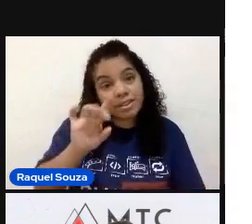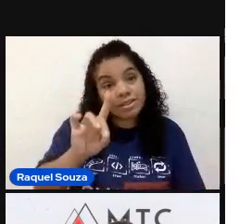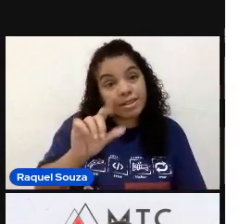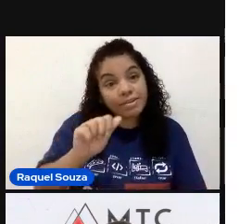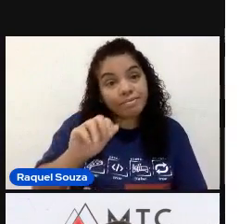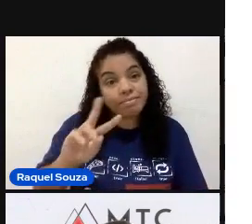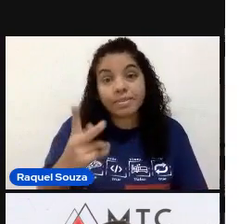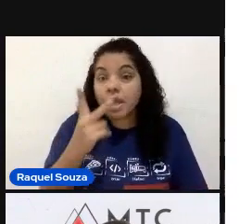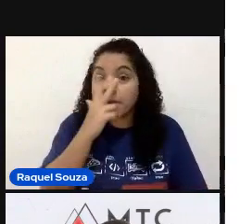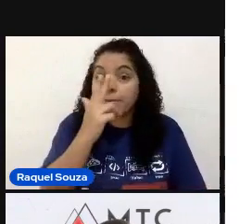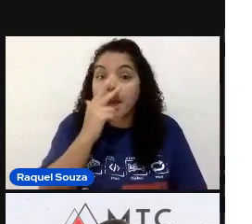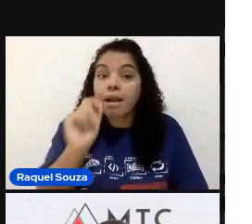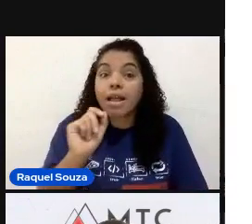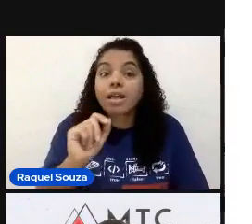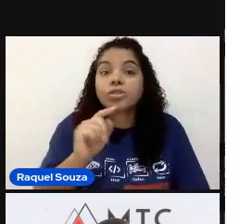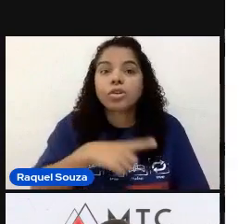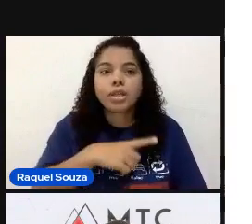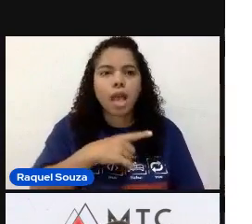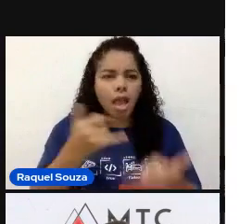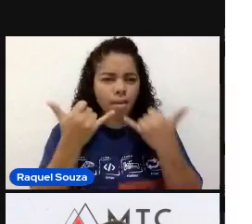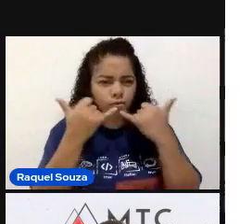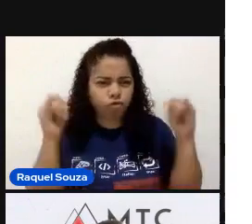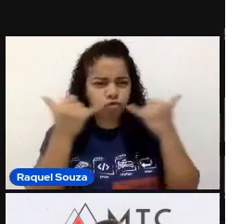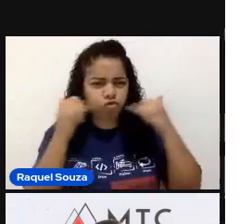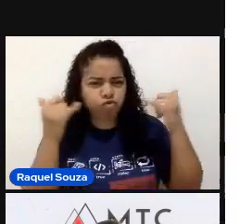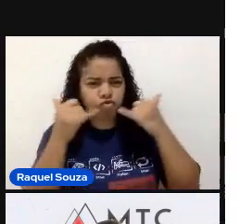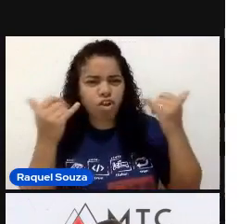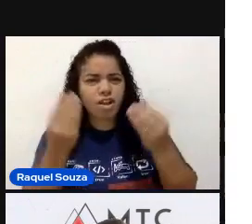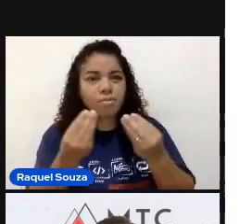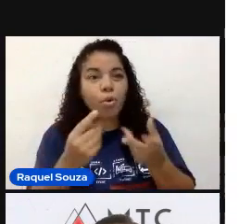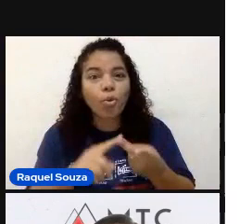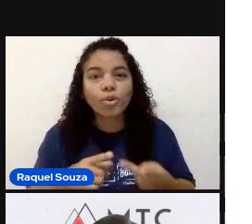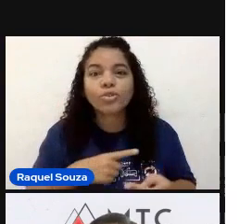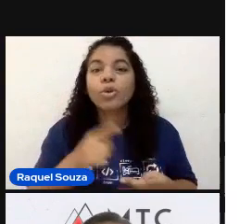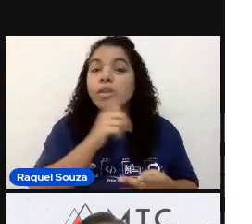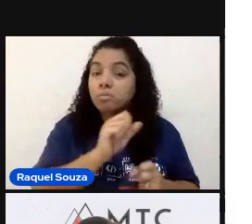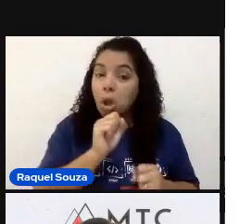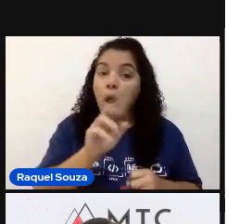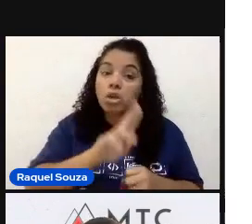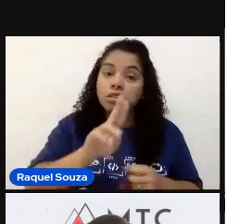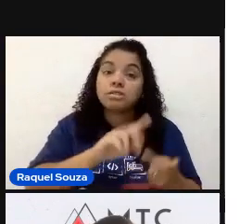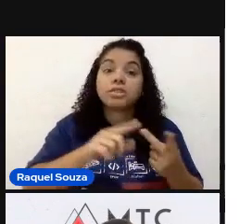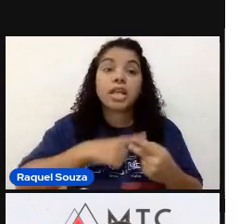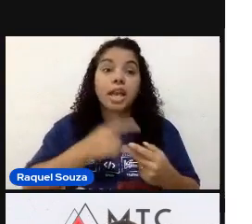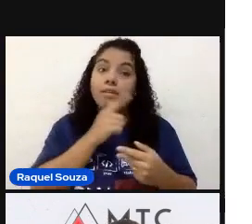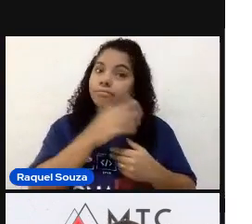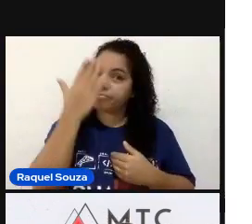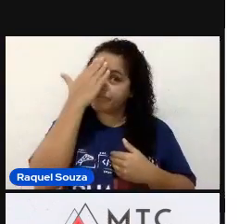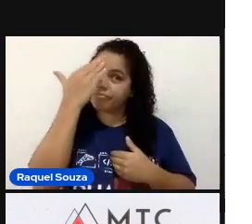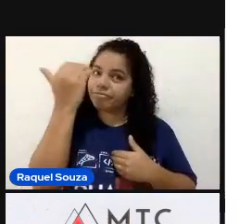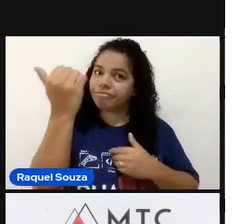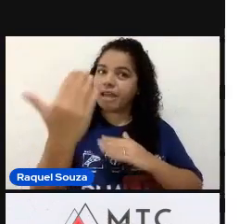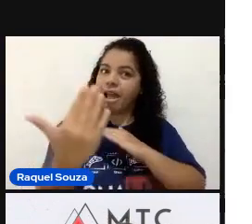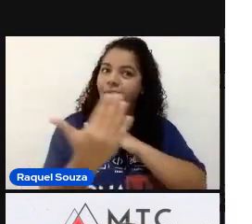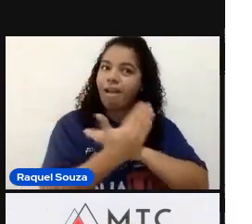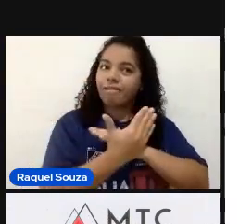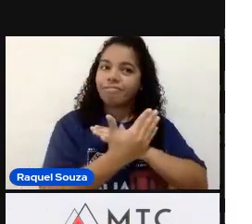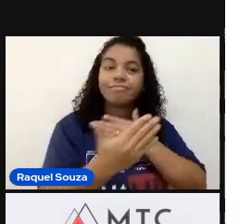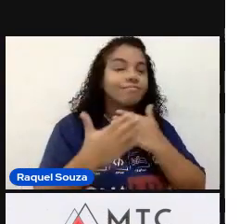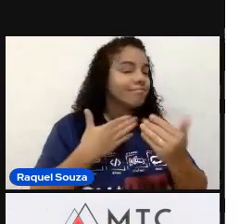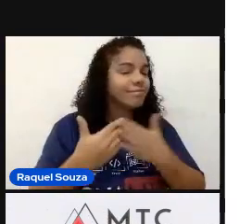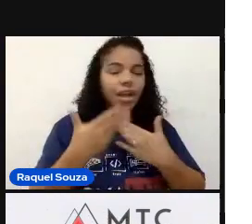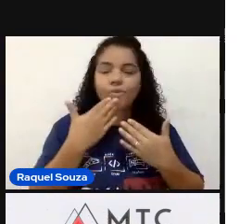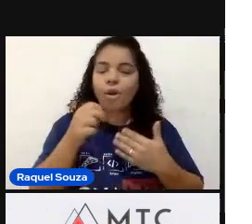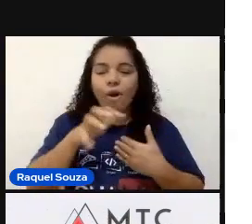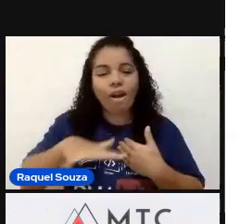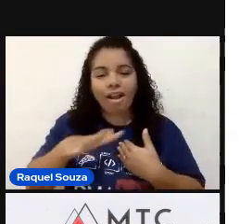ter grande carga de energia, que eles podem canalizar em direção ao sucesso, independente da área. O